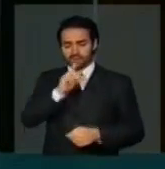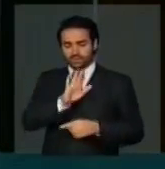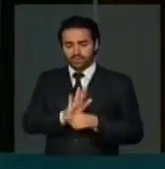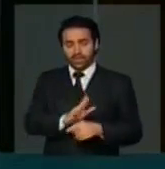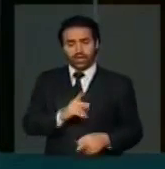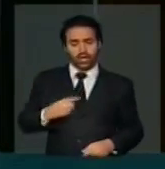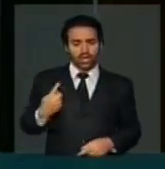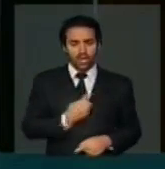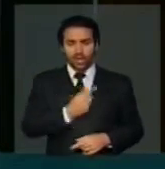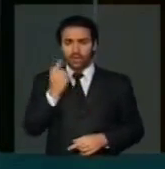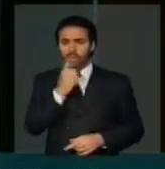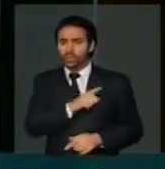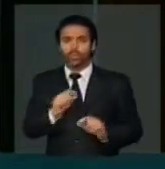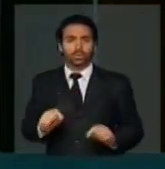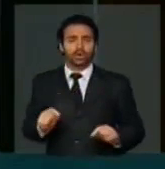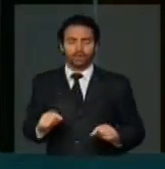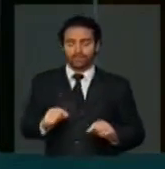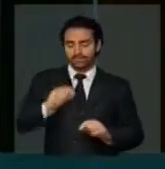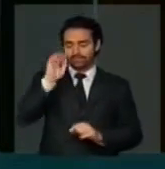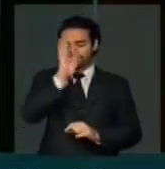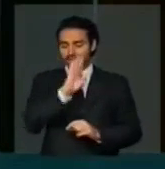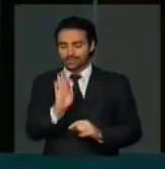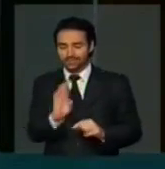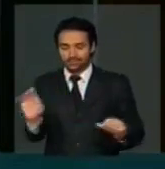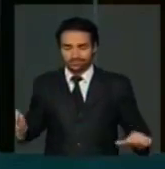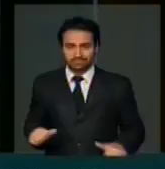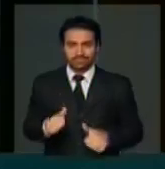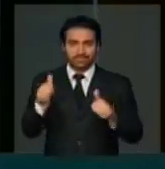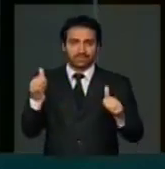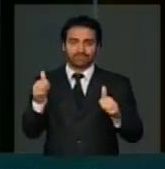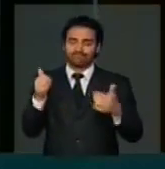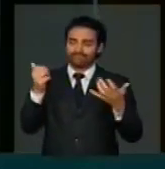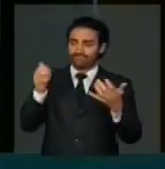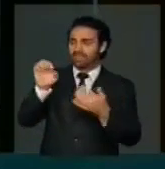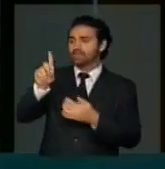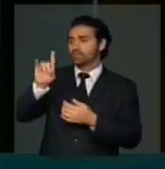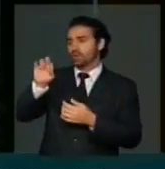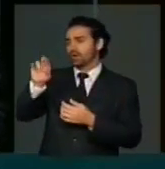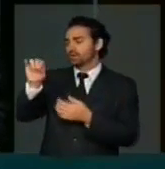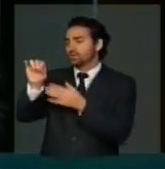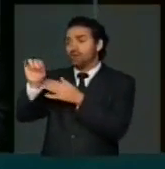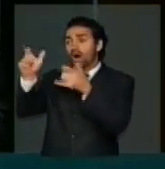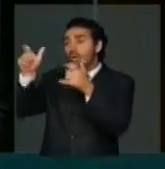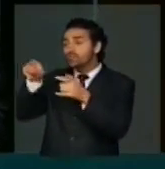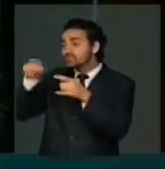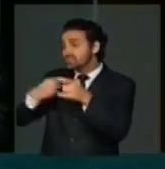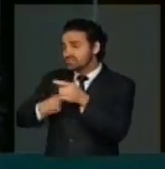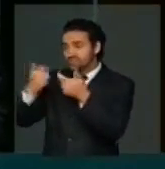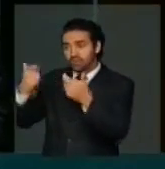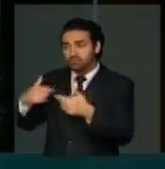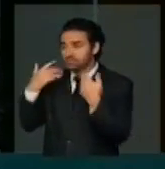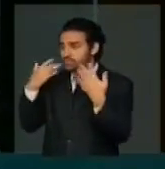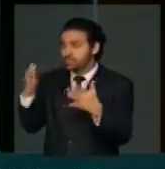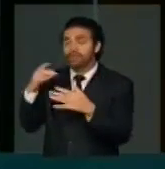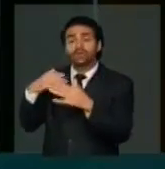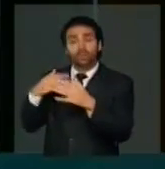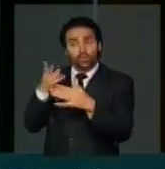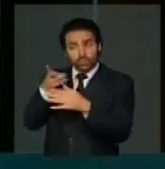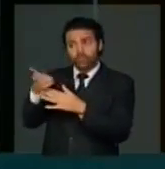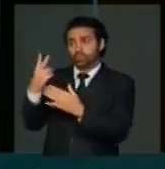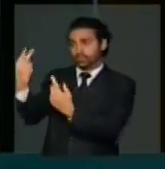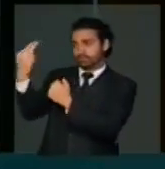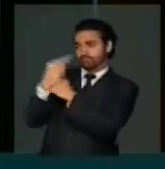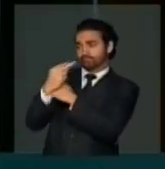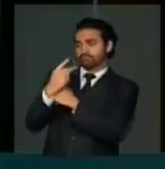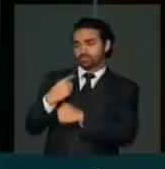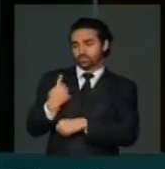possa construir o Brasil que a gente quer. Eduardo, de onde você estiver, continue olhando para a gente, porque precisaremos